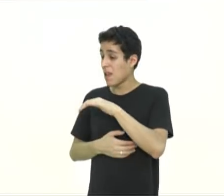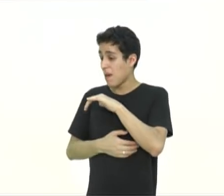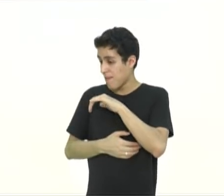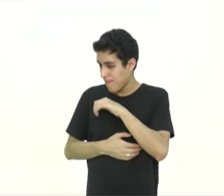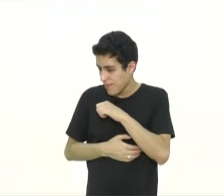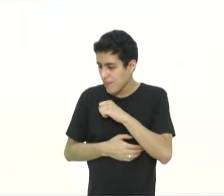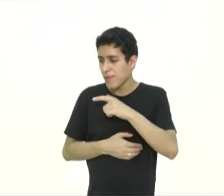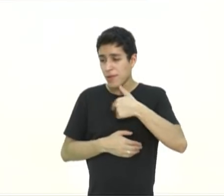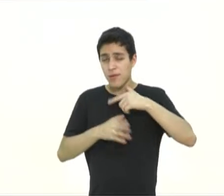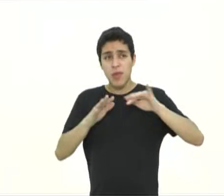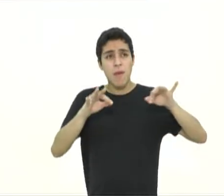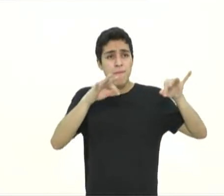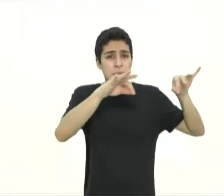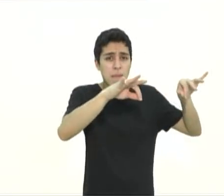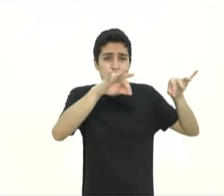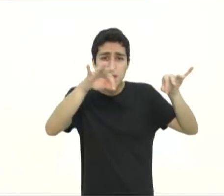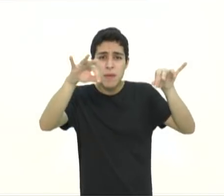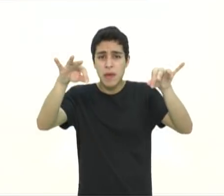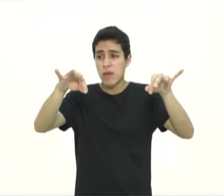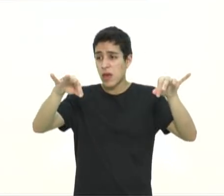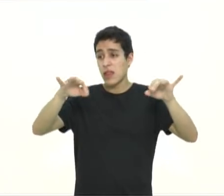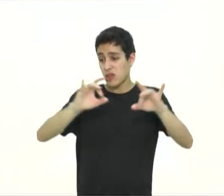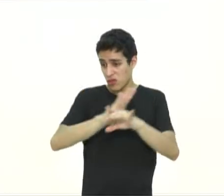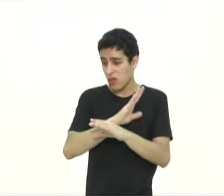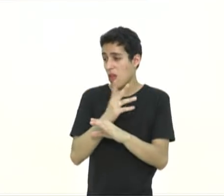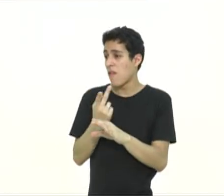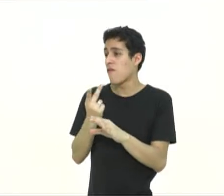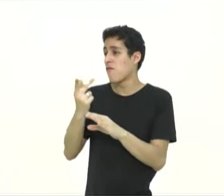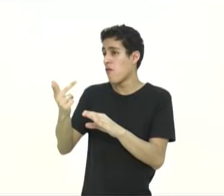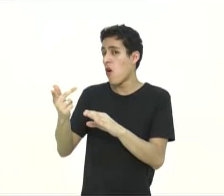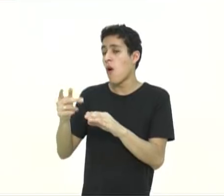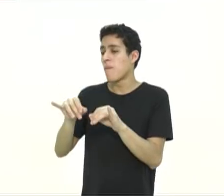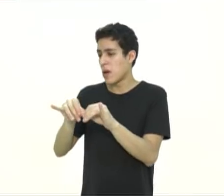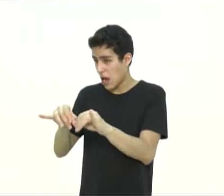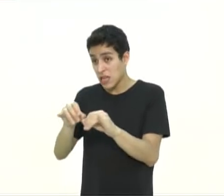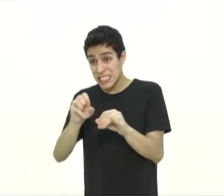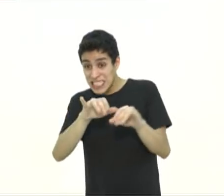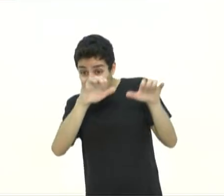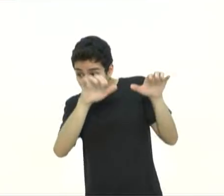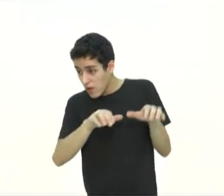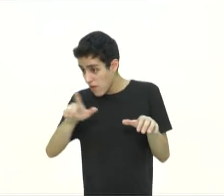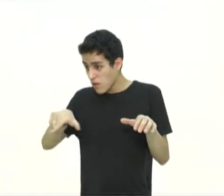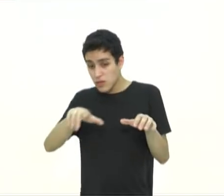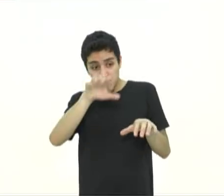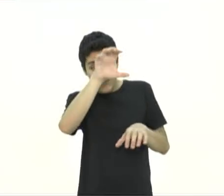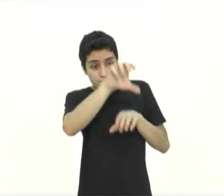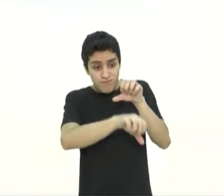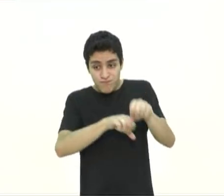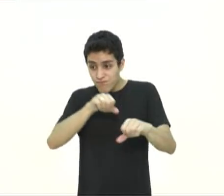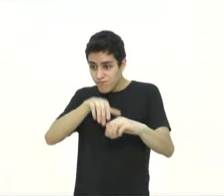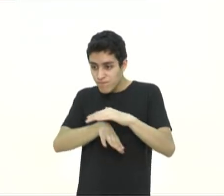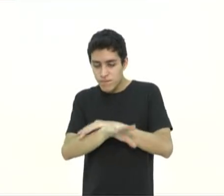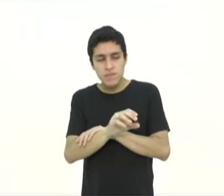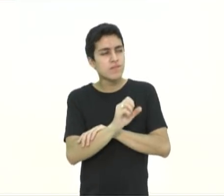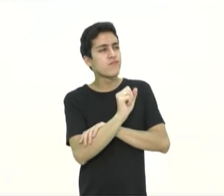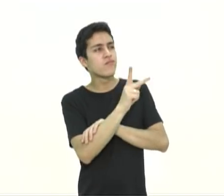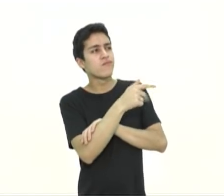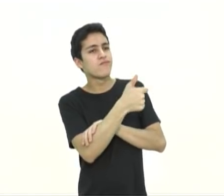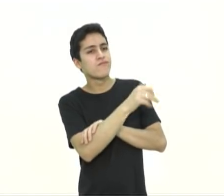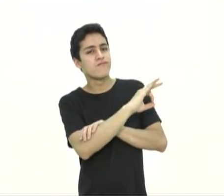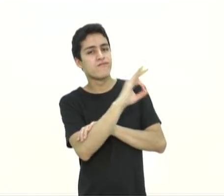coloquei a roupa no varal. Tô indo no mercado. Se chover, tira a roupa, ok?" E aí o Wesley vira para ela e diz: "Belezeira."